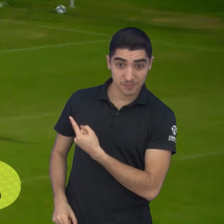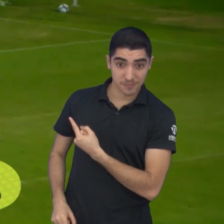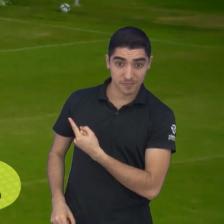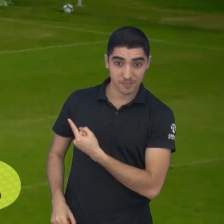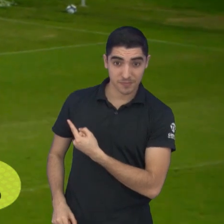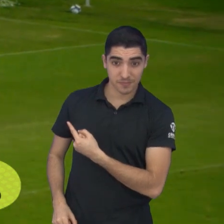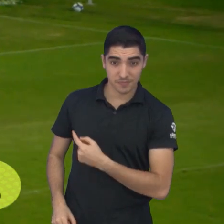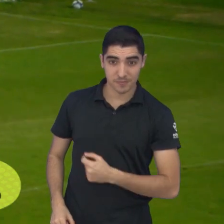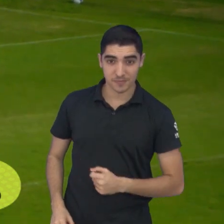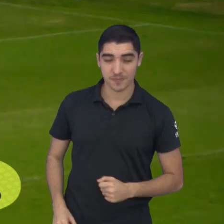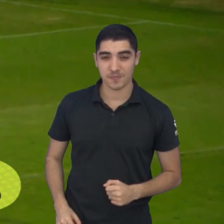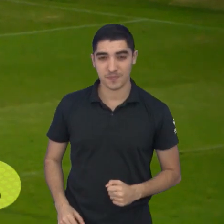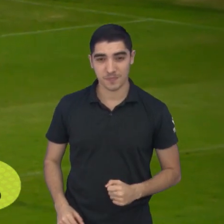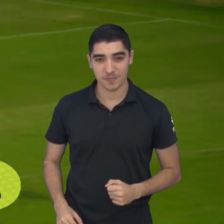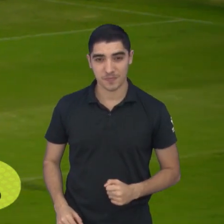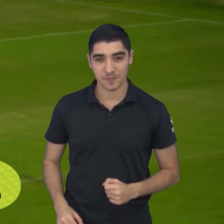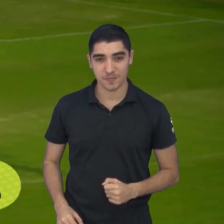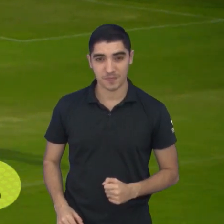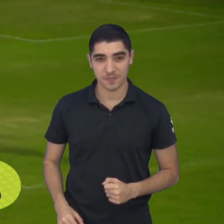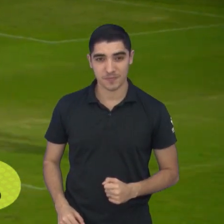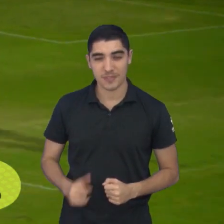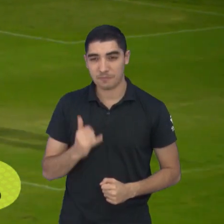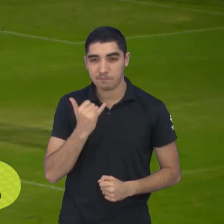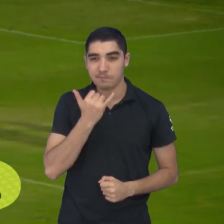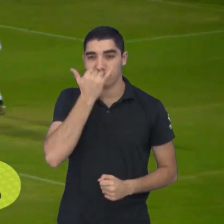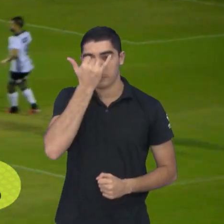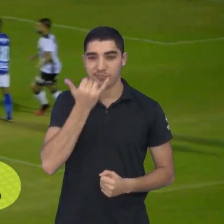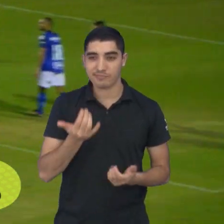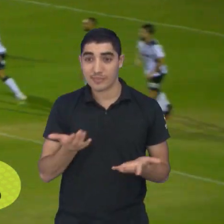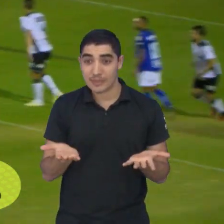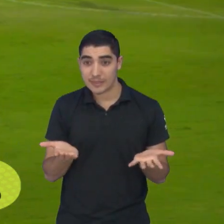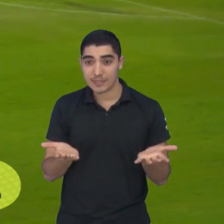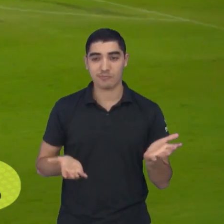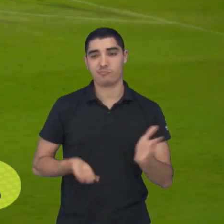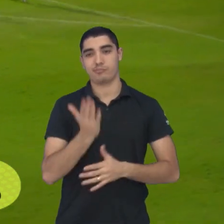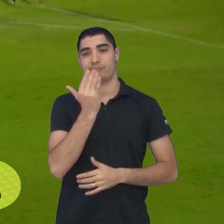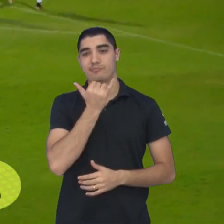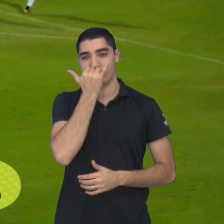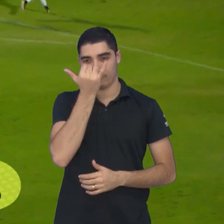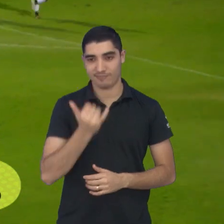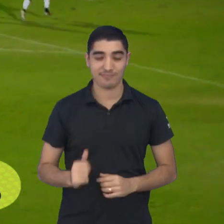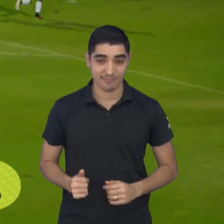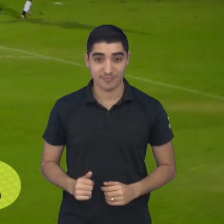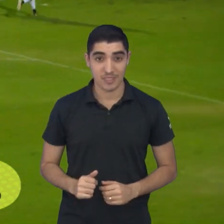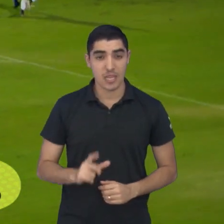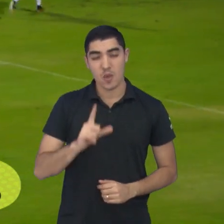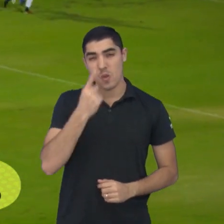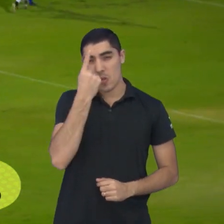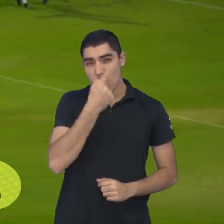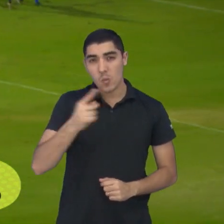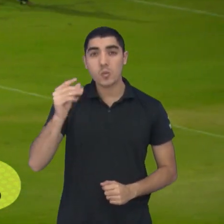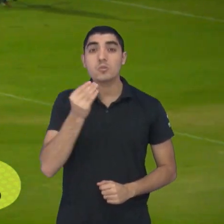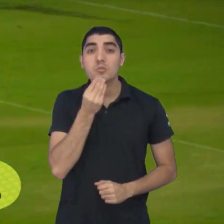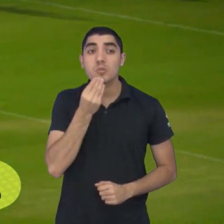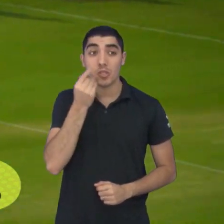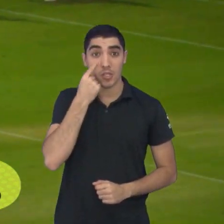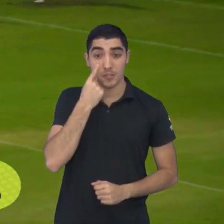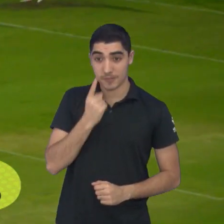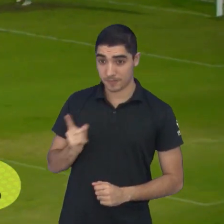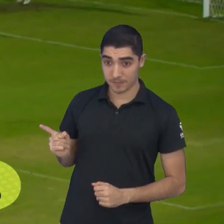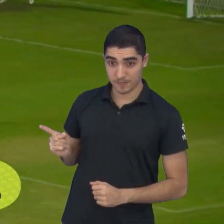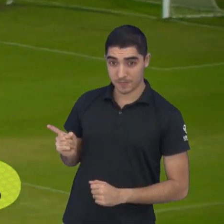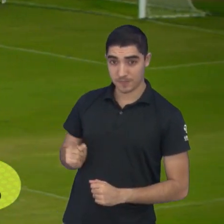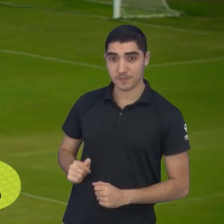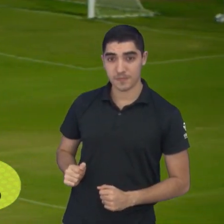graça nos pés de Franco, que se enrolou todo com a bola. E no último lance do primeiro tempo, Luiz